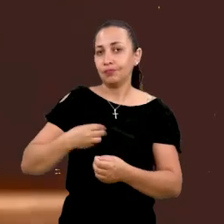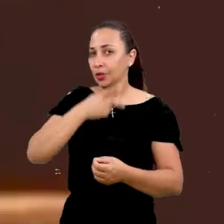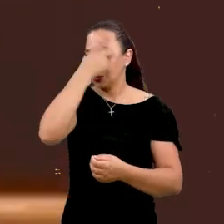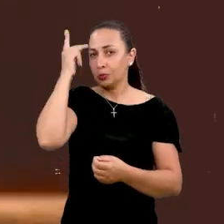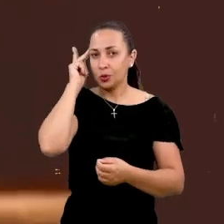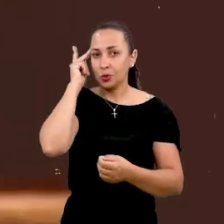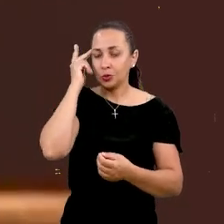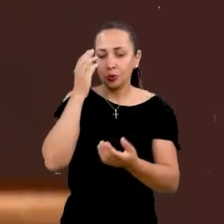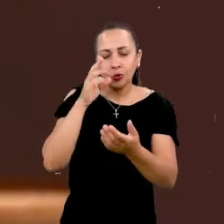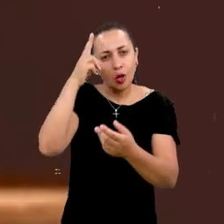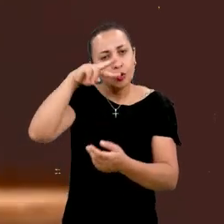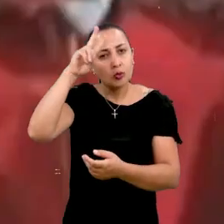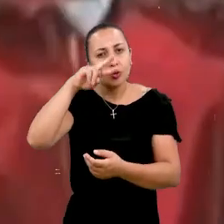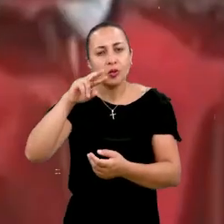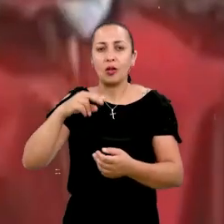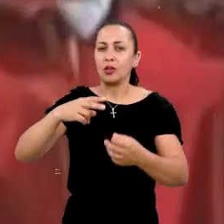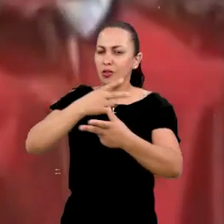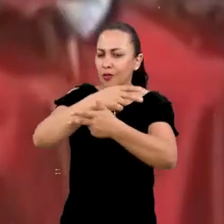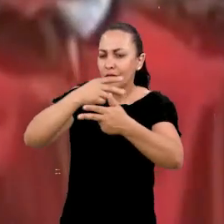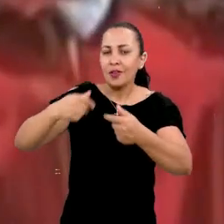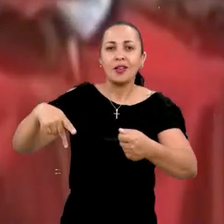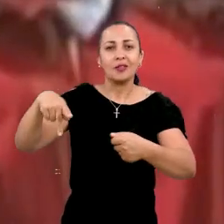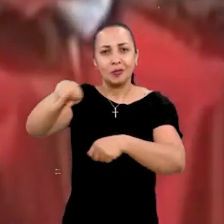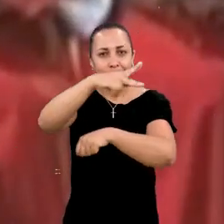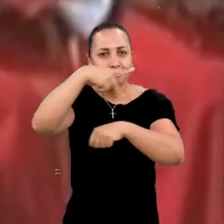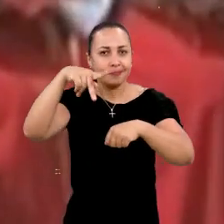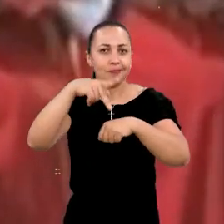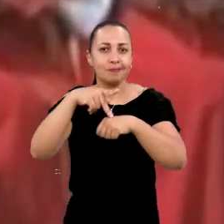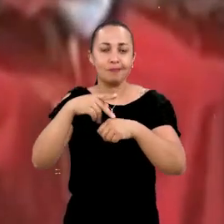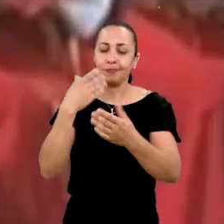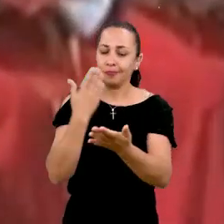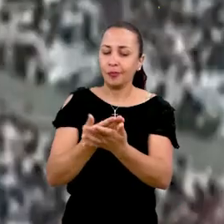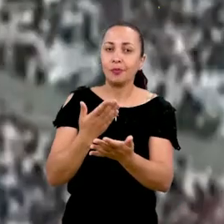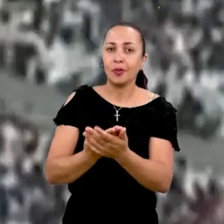de historiadores de diversos países. As